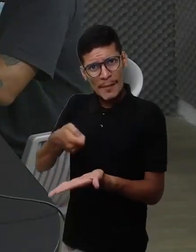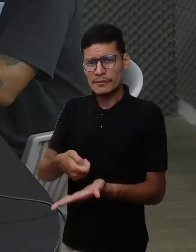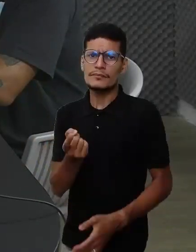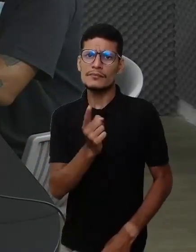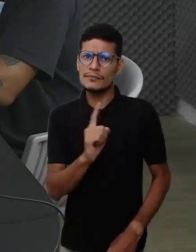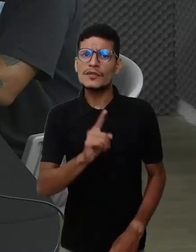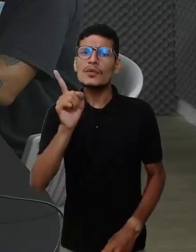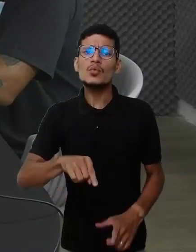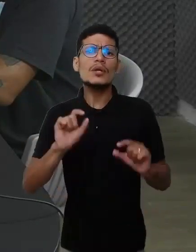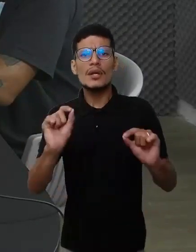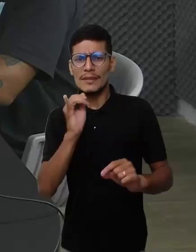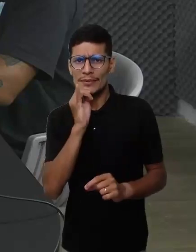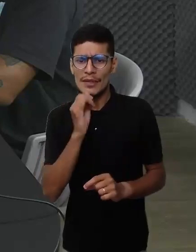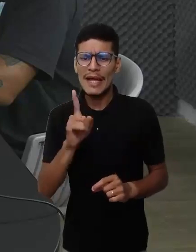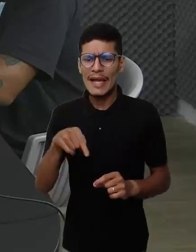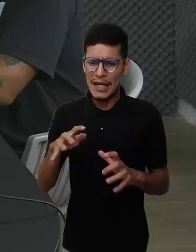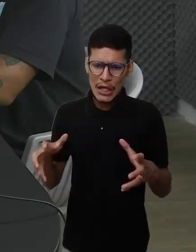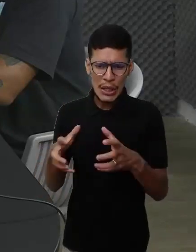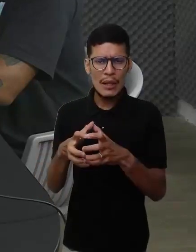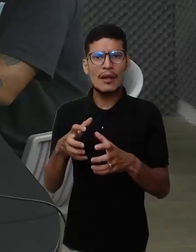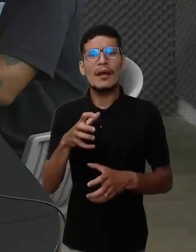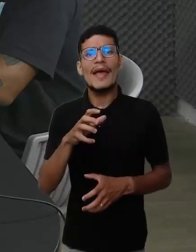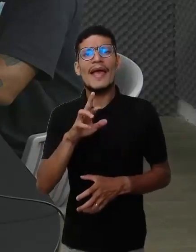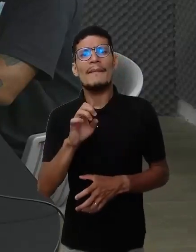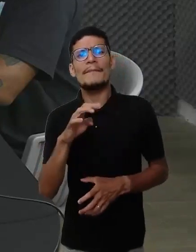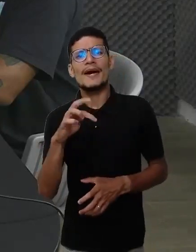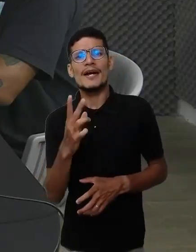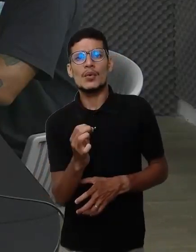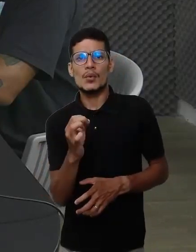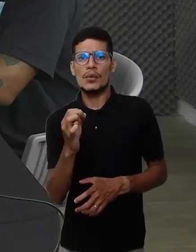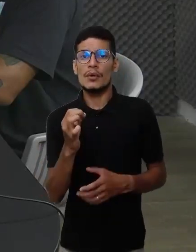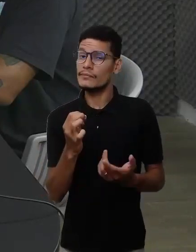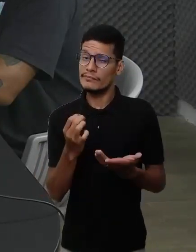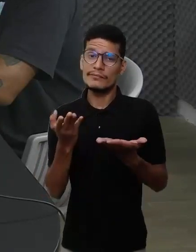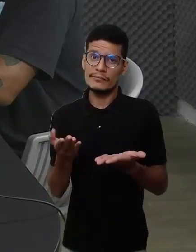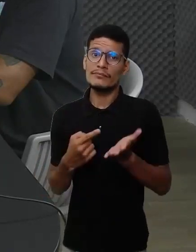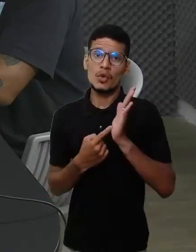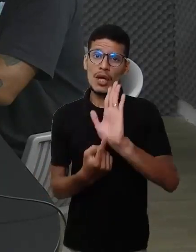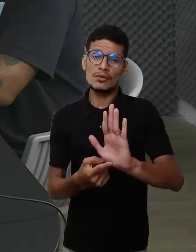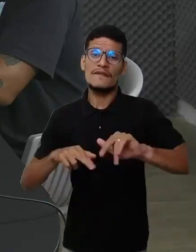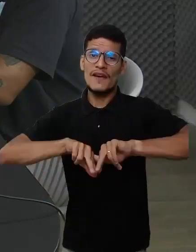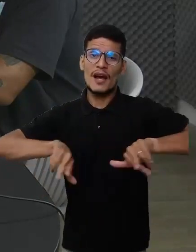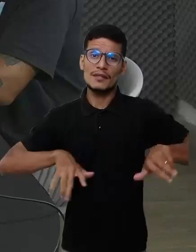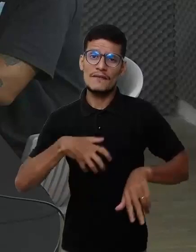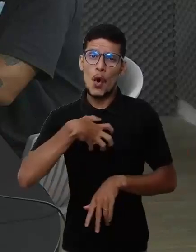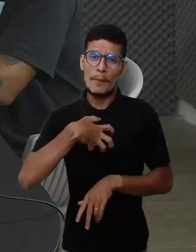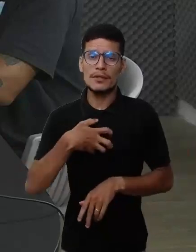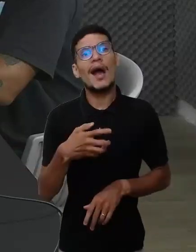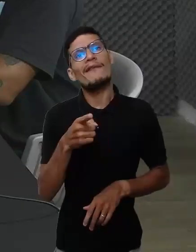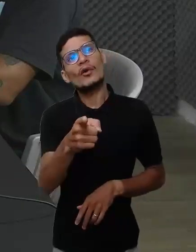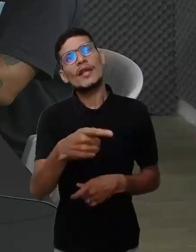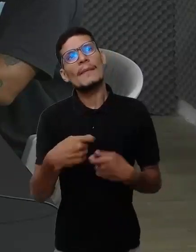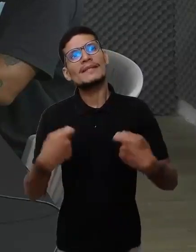de rebanho, né, um certo darwinismo social, né, isso é trazido de várias formas. Quando você tem que